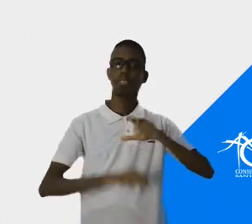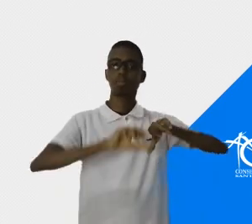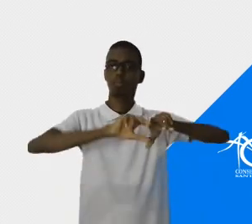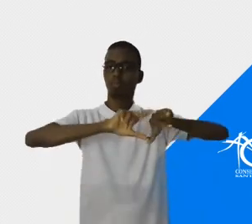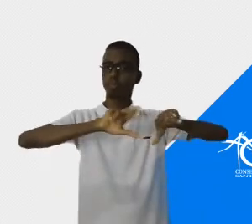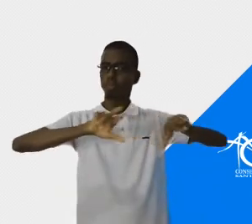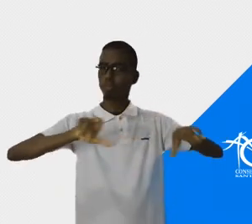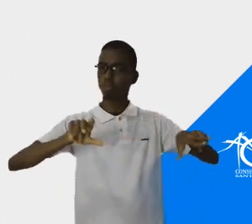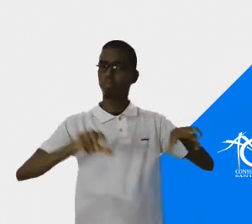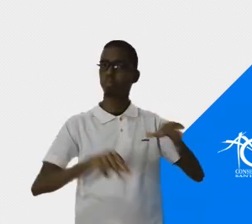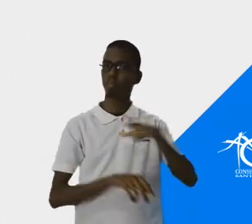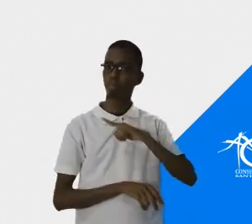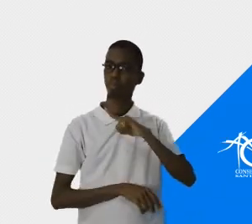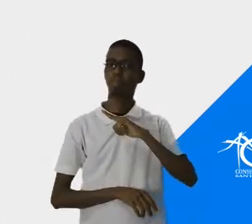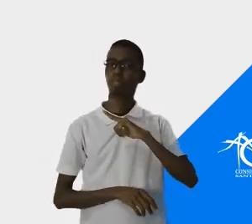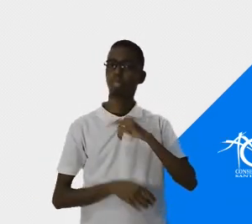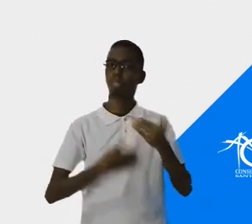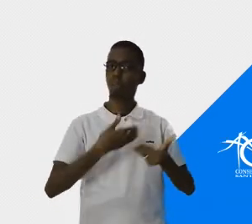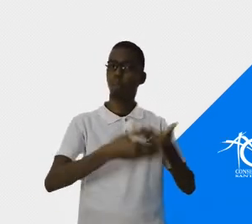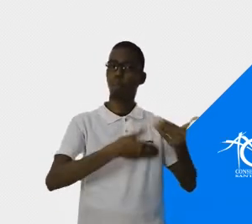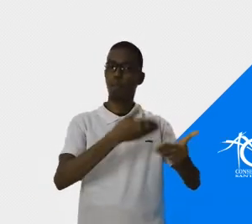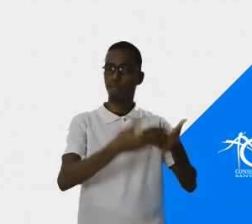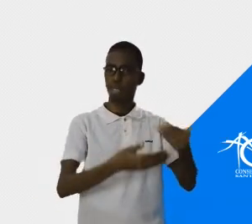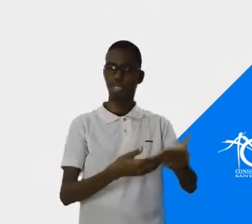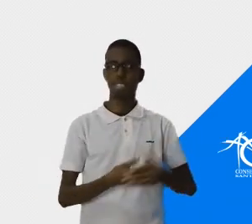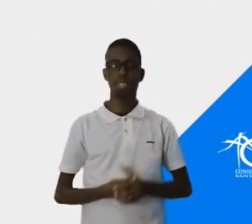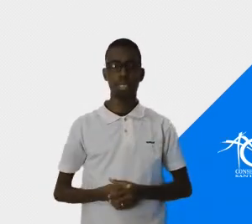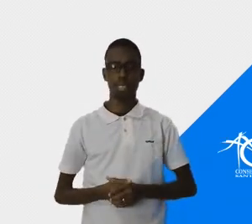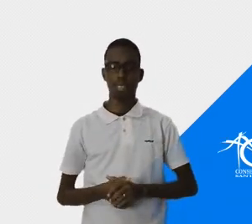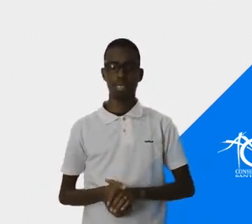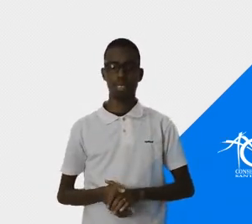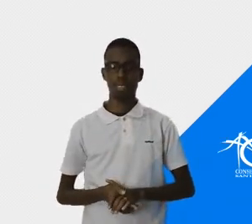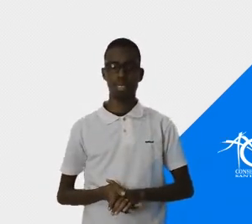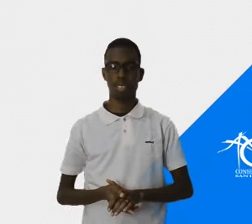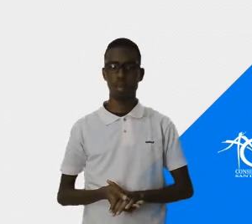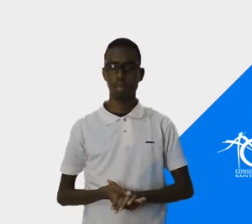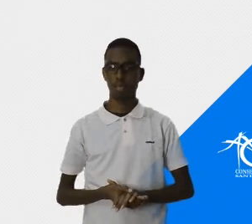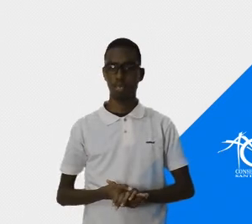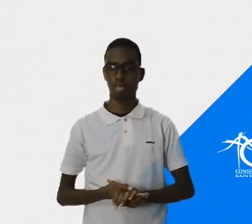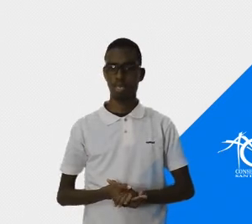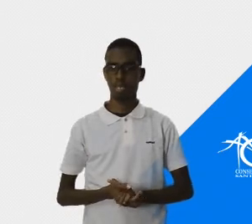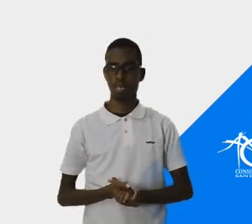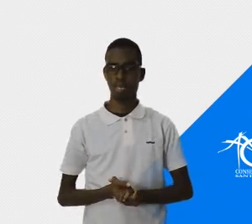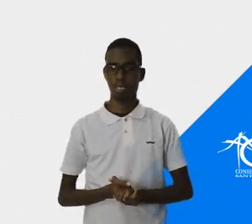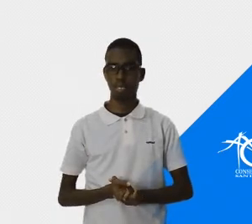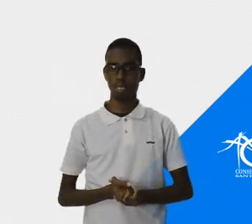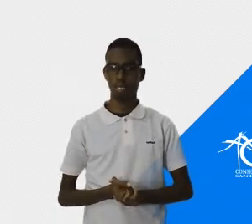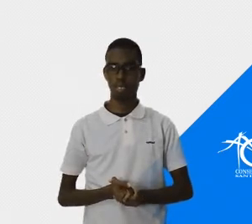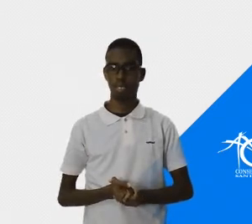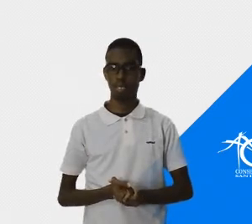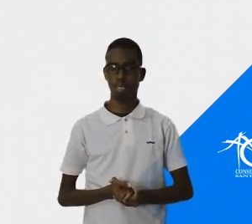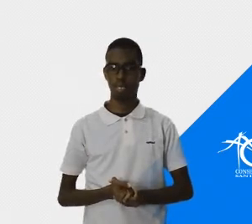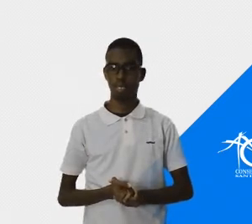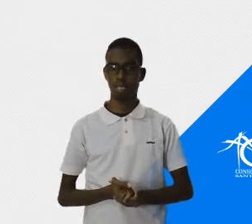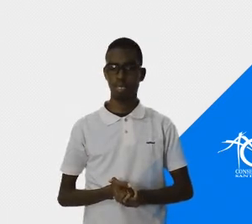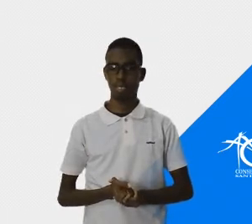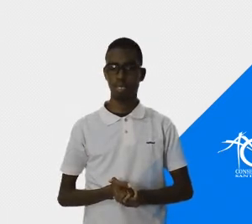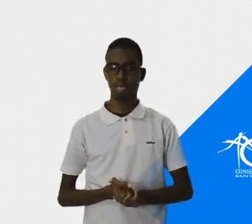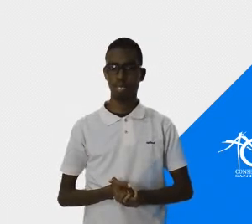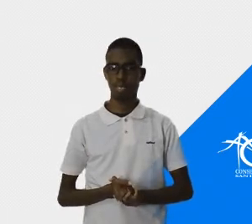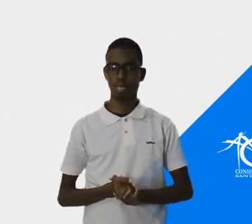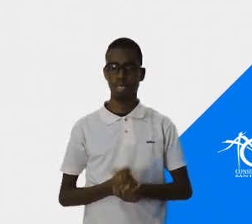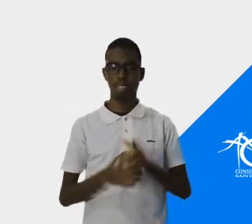testes psicológicos, de alguns construtos psicológicos, né? Mas parte dos problemas, né, derivados da